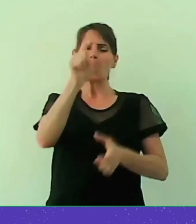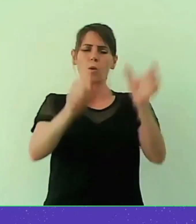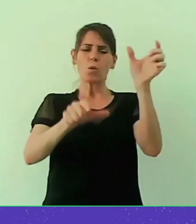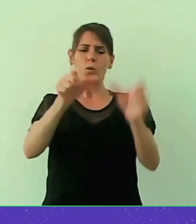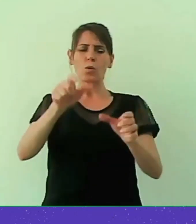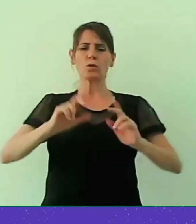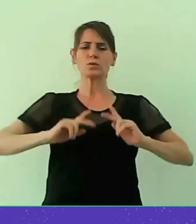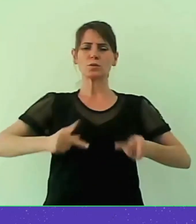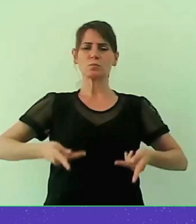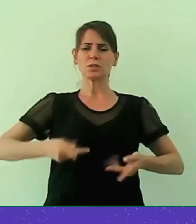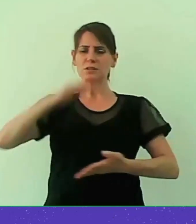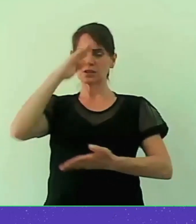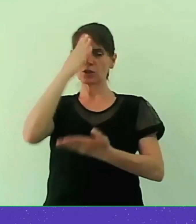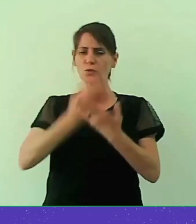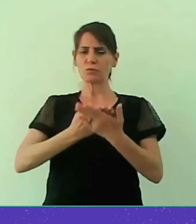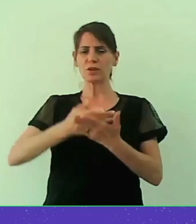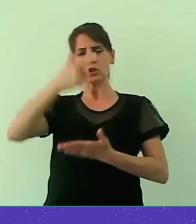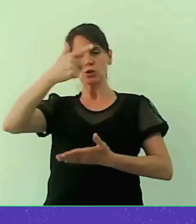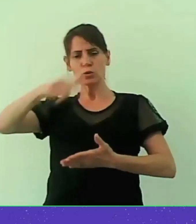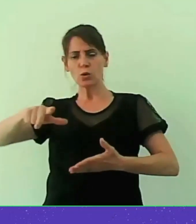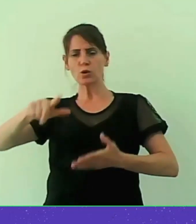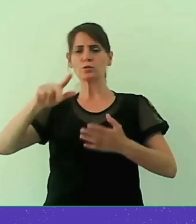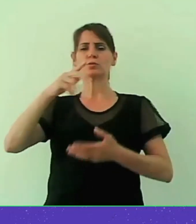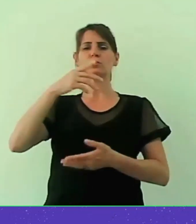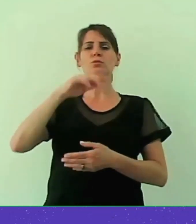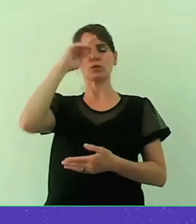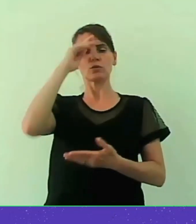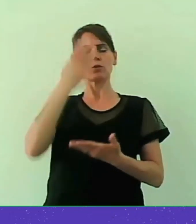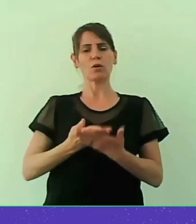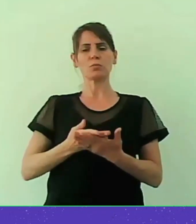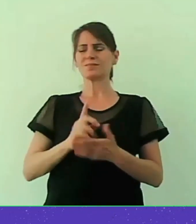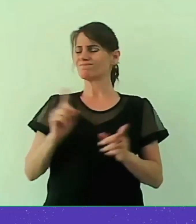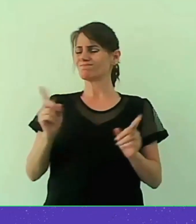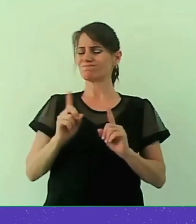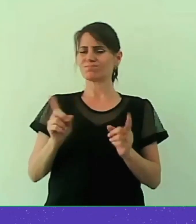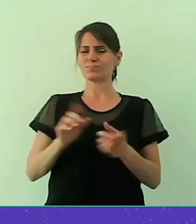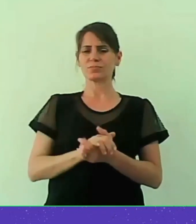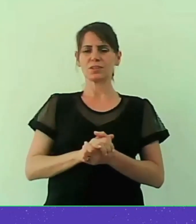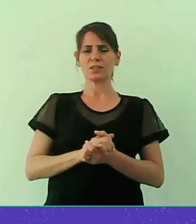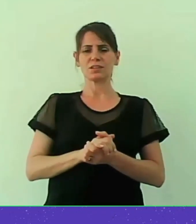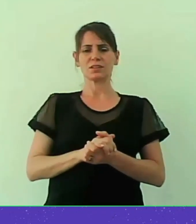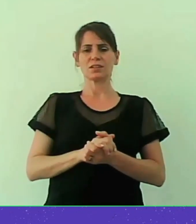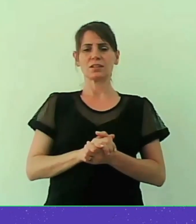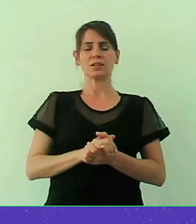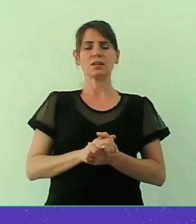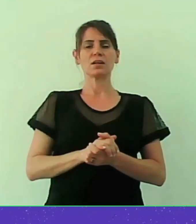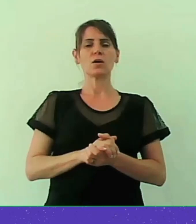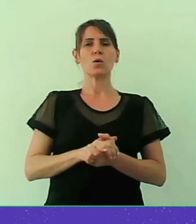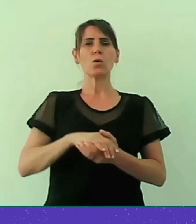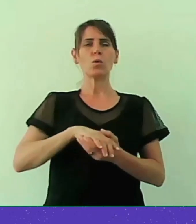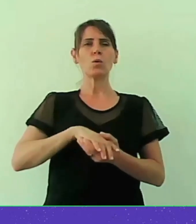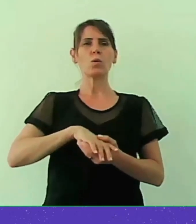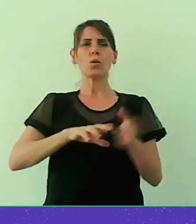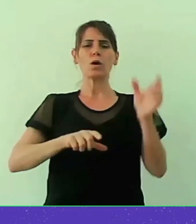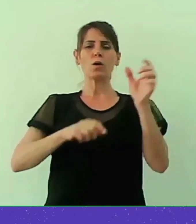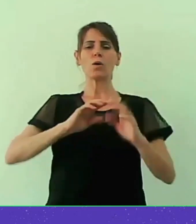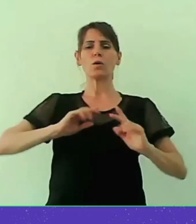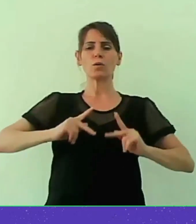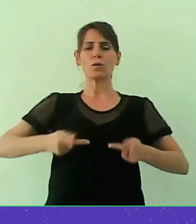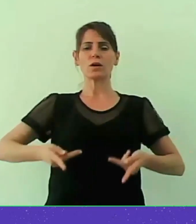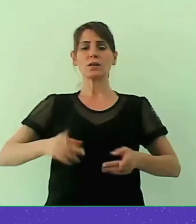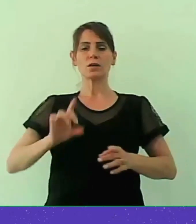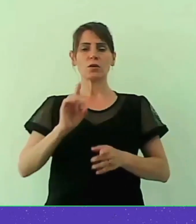é somente o homem que confia no outro homem. O homem que confia no homem é o homem que confia nele mesmo.